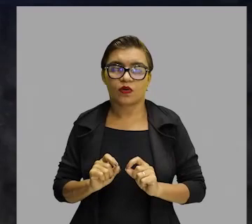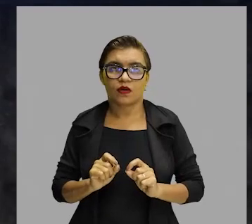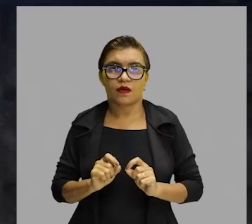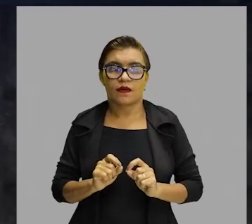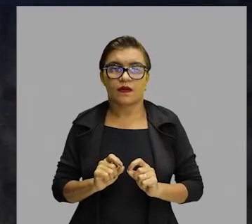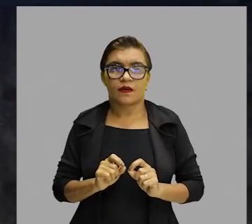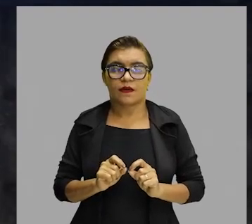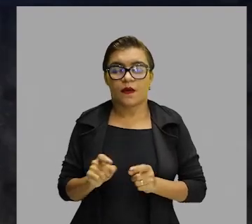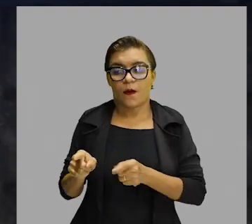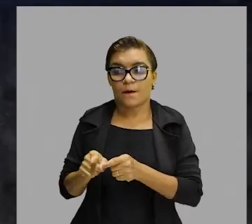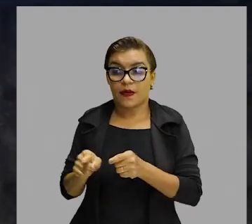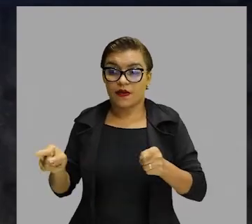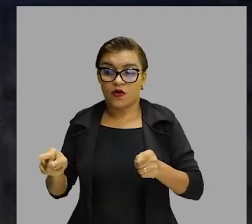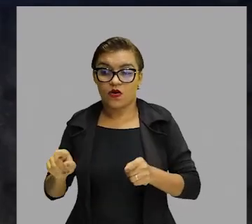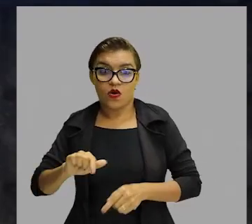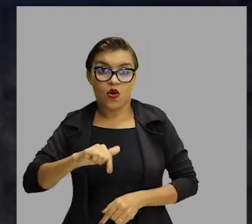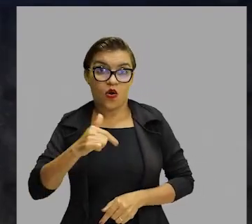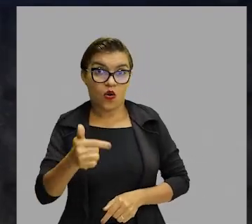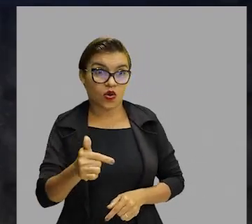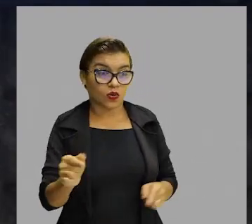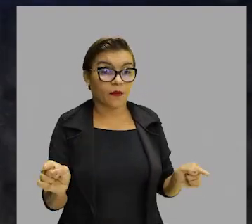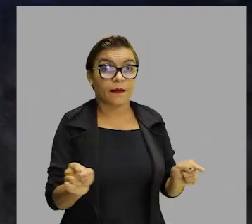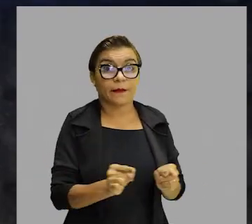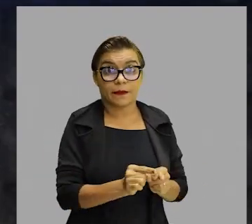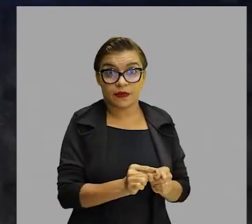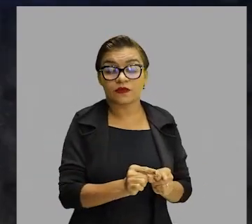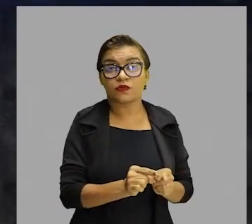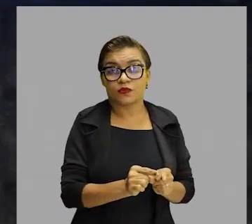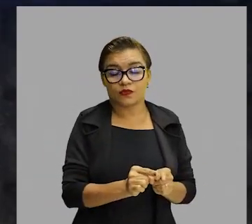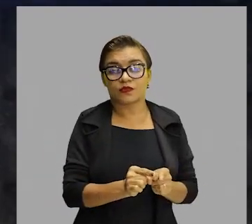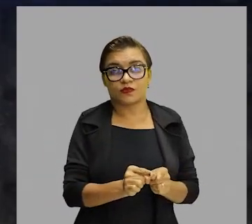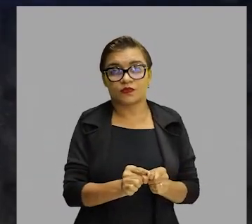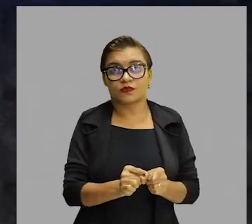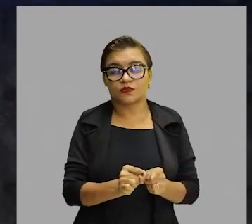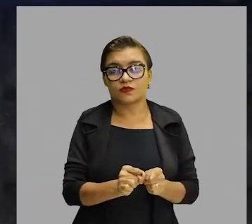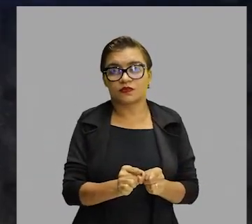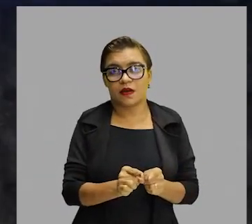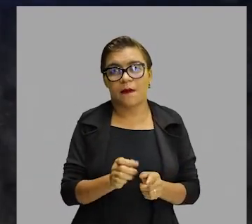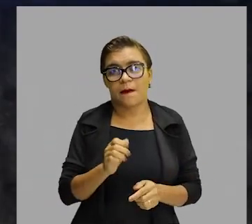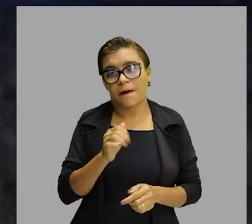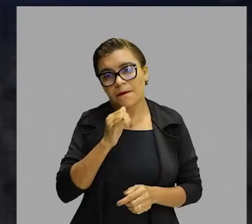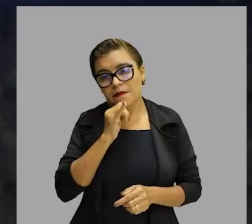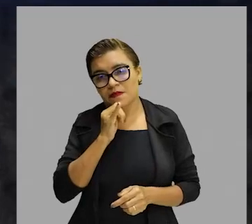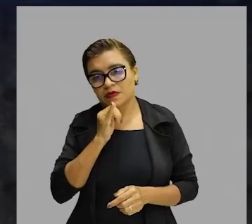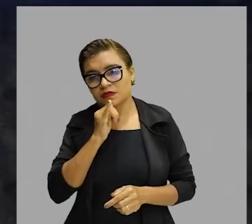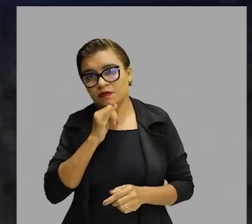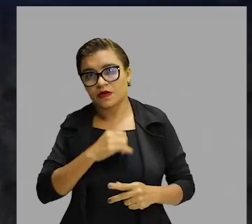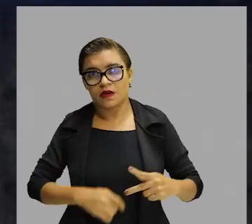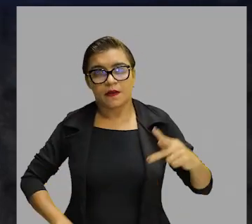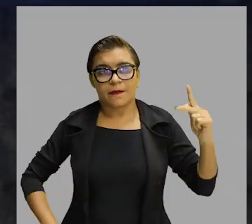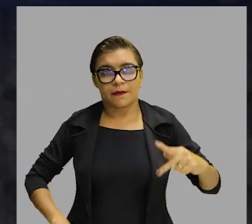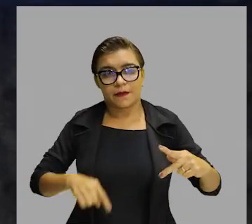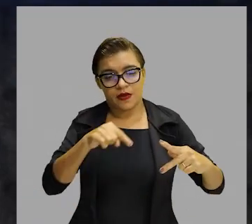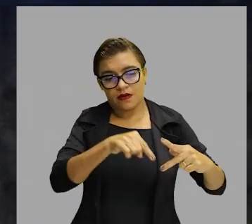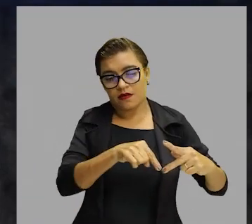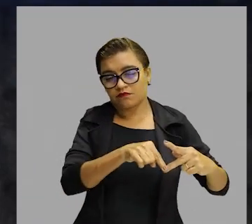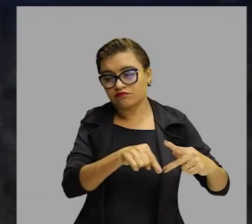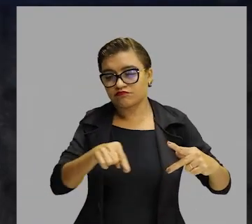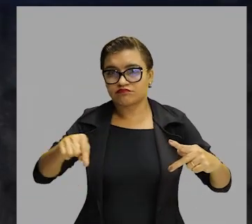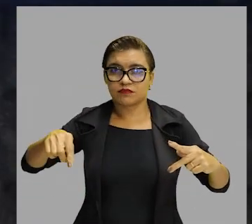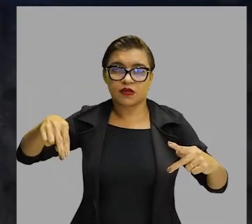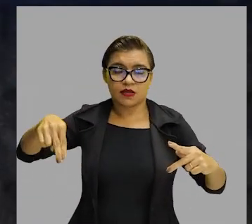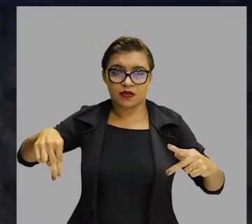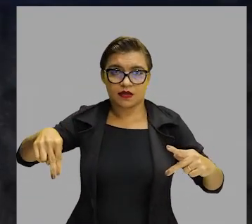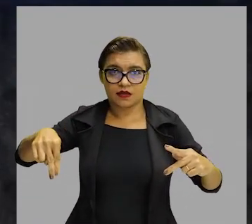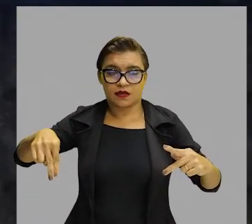do que o outro. Ali a gente vai conseguir perceber quem é o anodo e o cátodo, né, o positivo ou o negativo, como é comumente